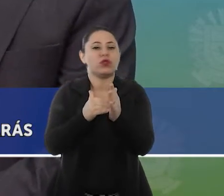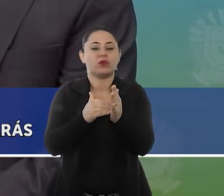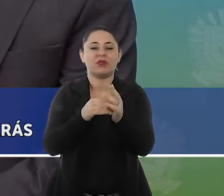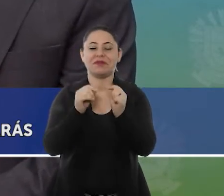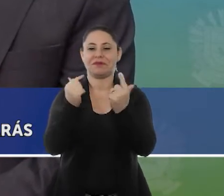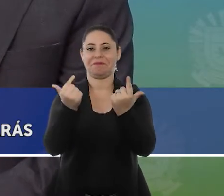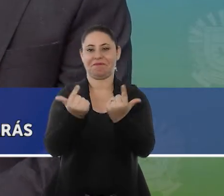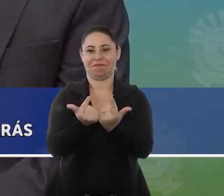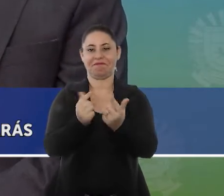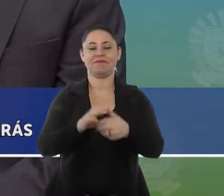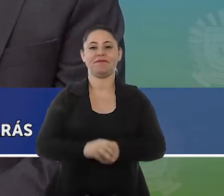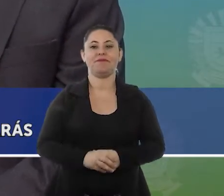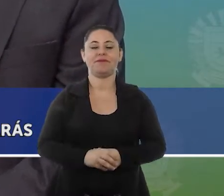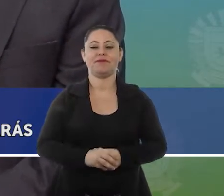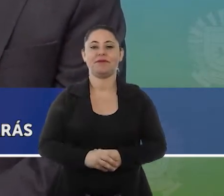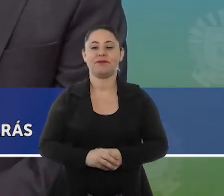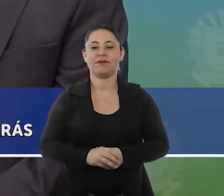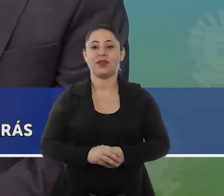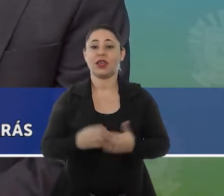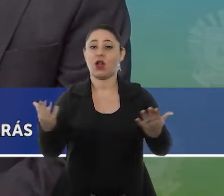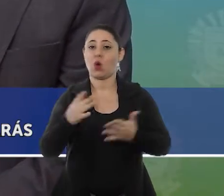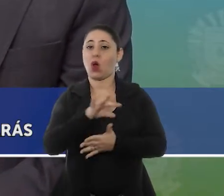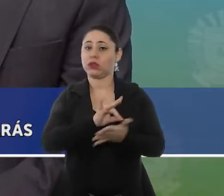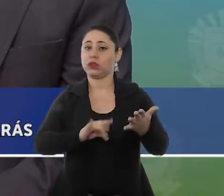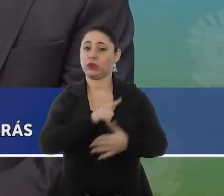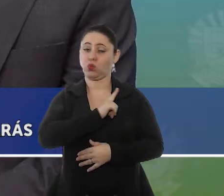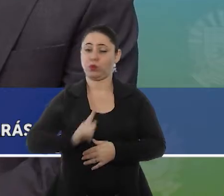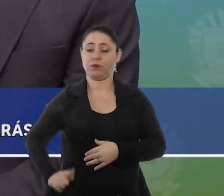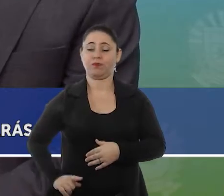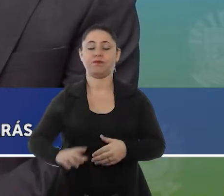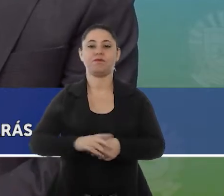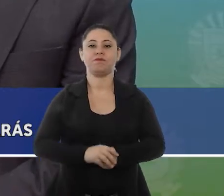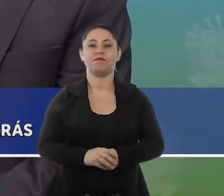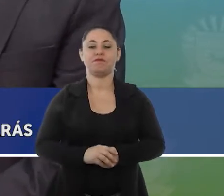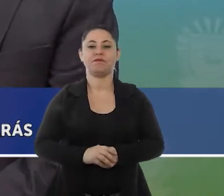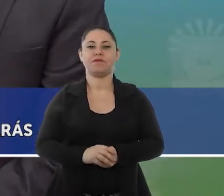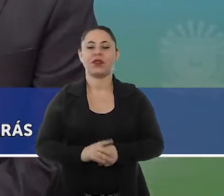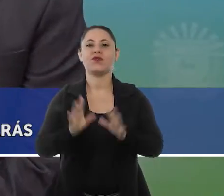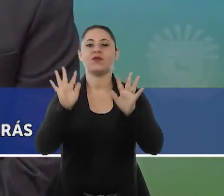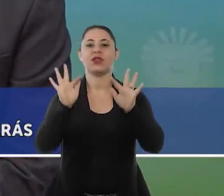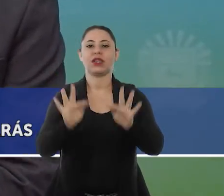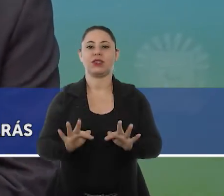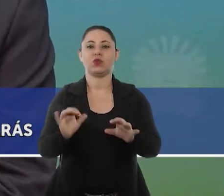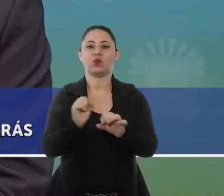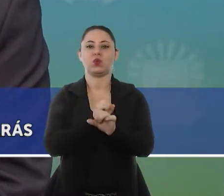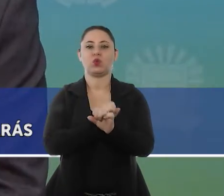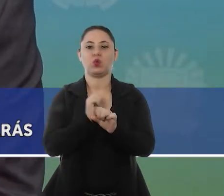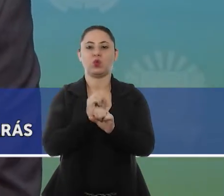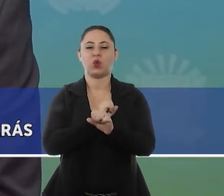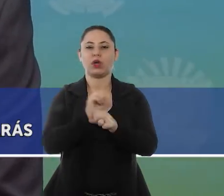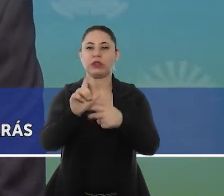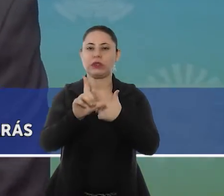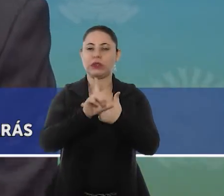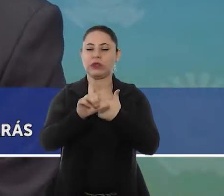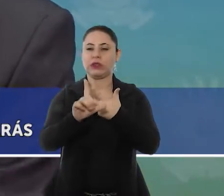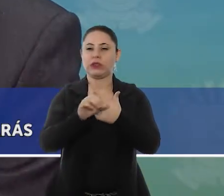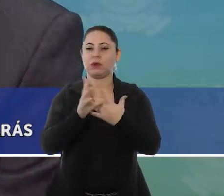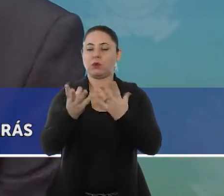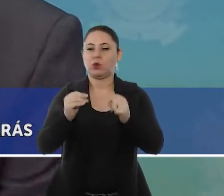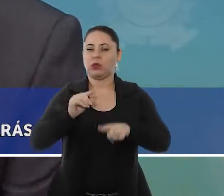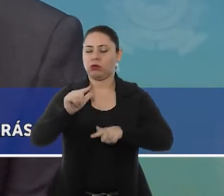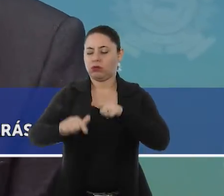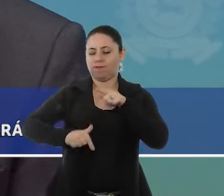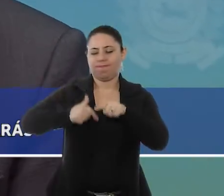sessão plenária aqui da Assembleia Legislativa, e segue para a sanção do governo. Encerrando o ano legislativo